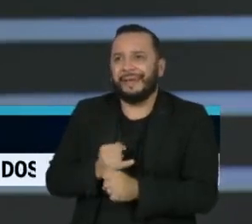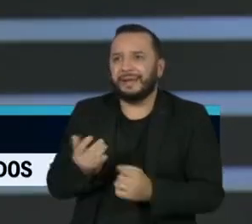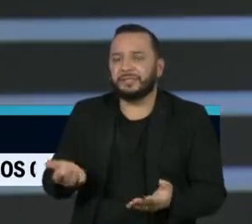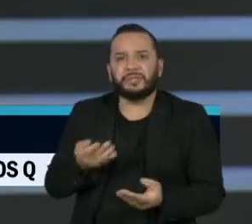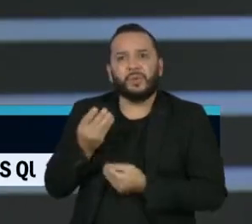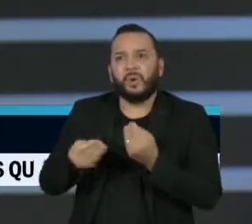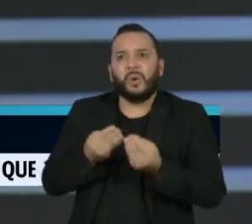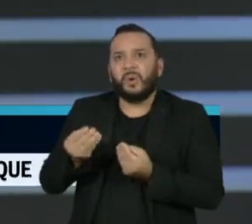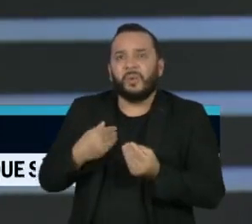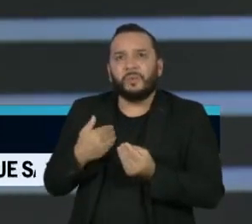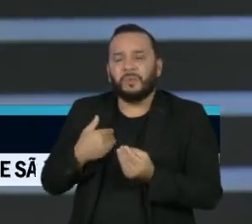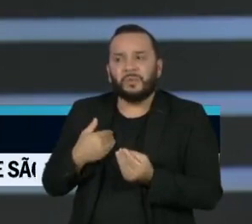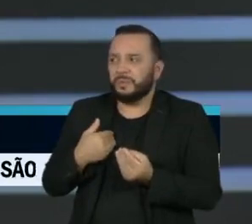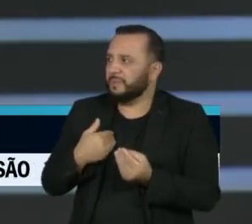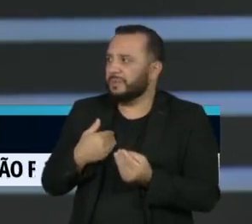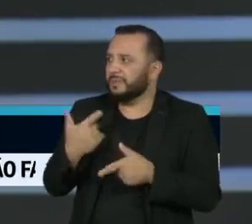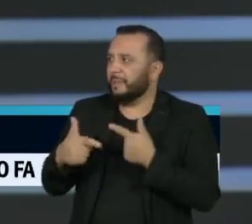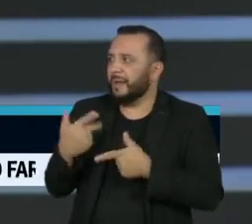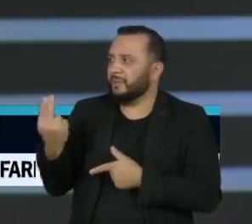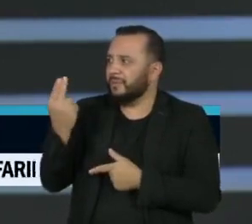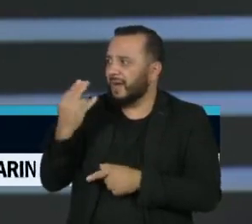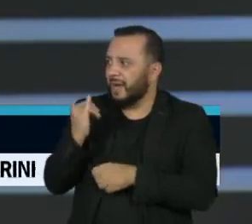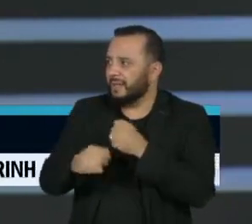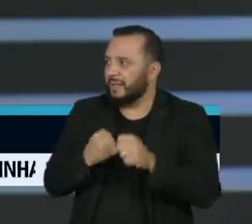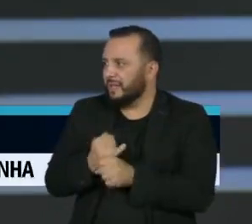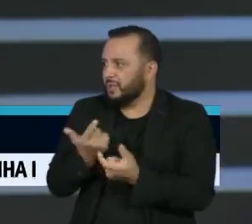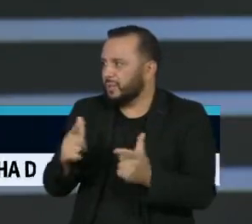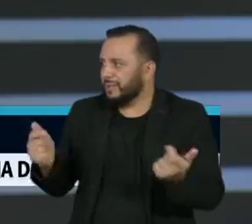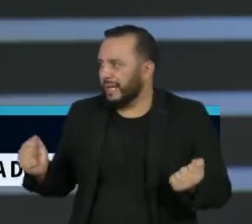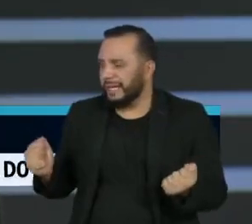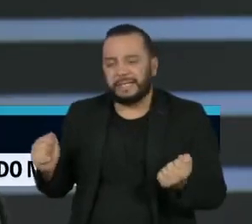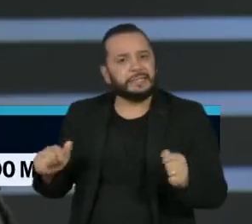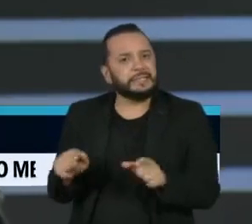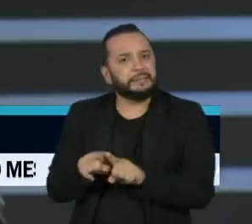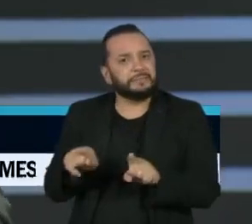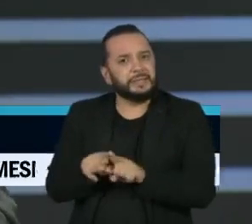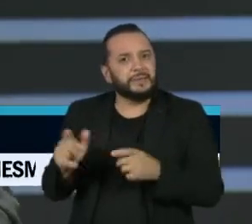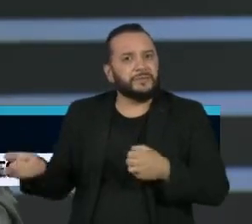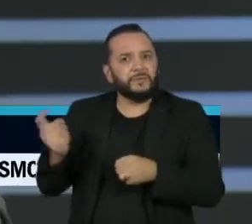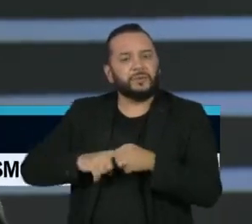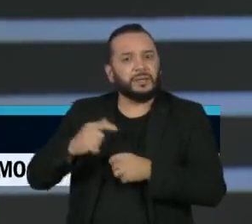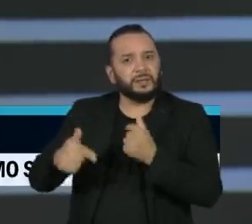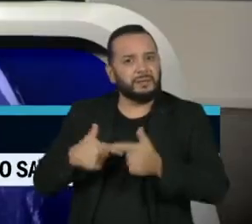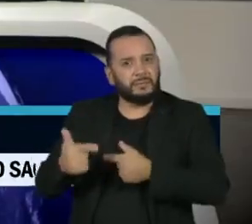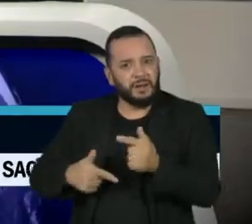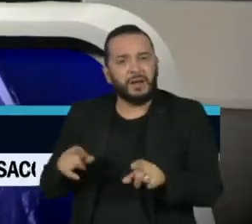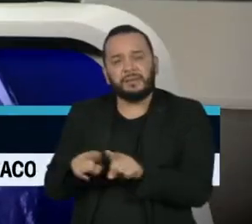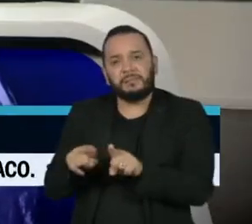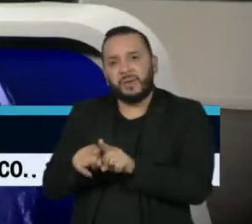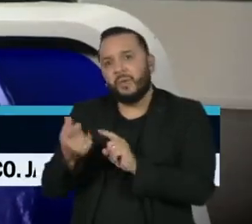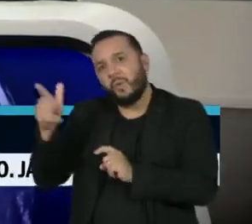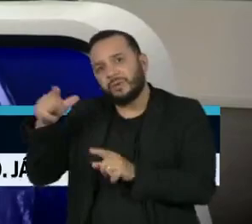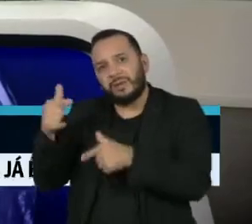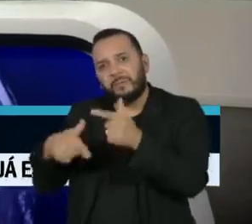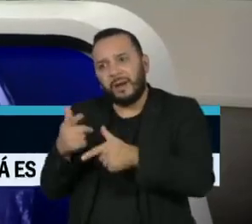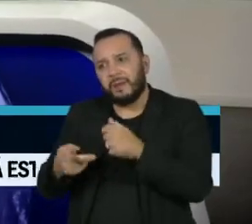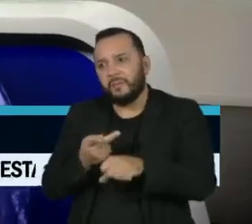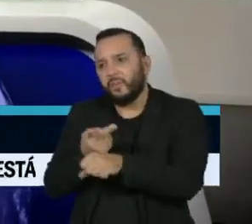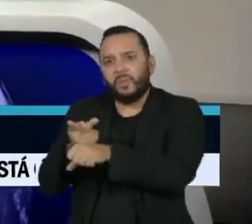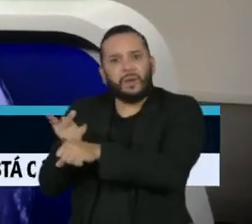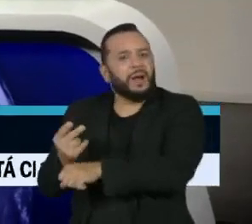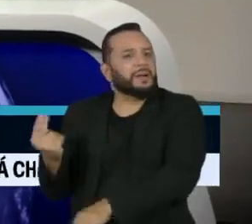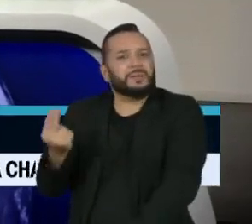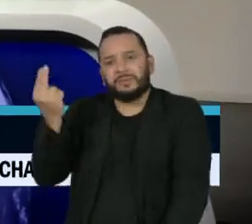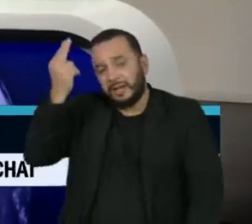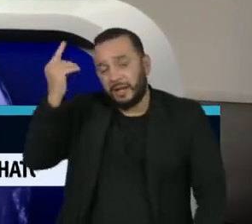se conectar, não tinham como voltar à atividade, trabalhar, voltar, por exemplo, a buscar uma outra atividade. E ainda que o